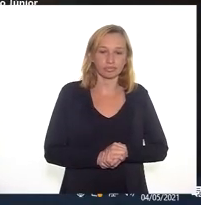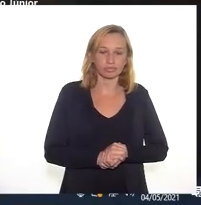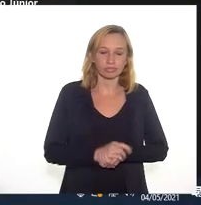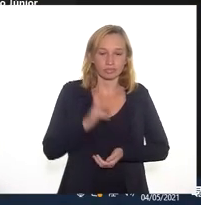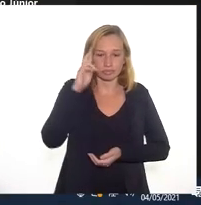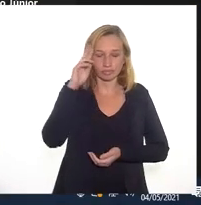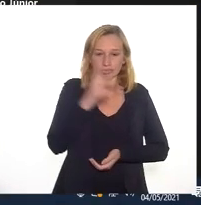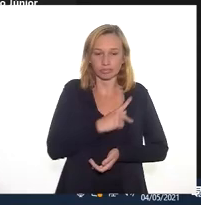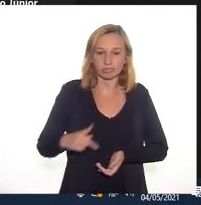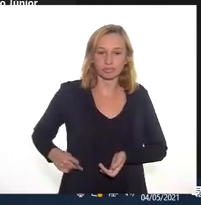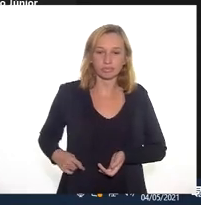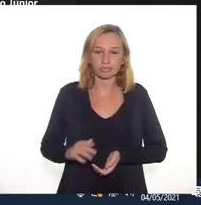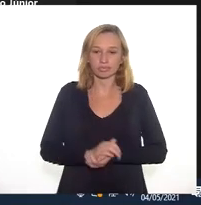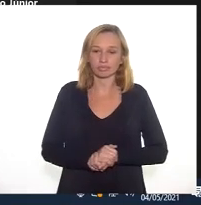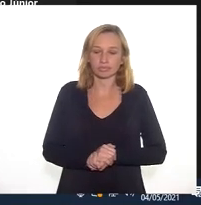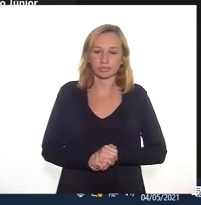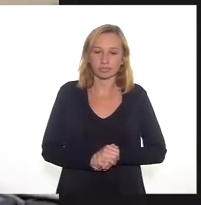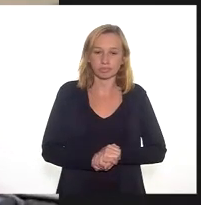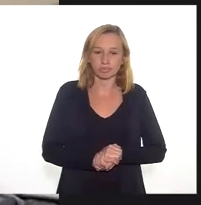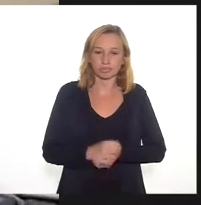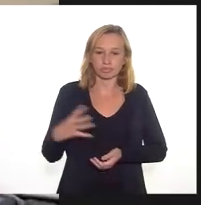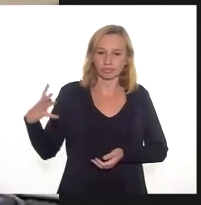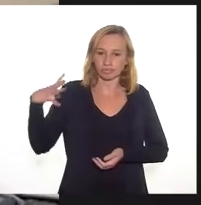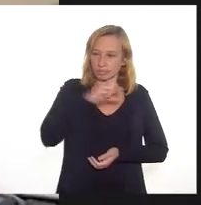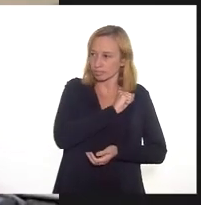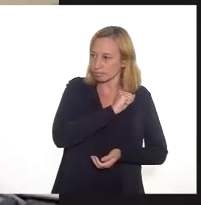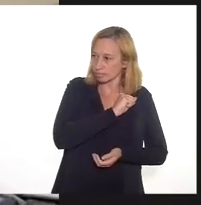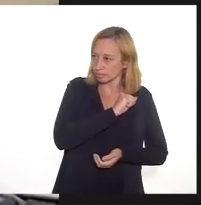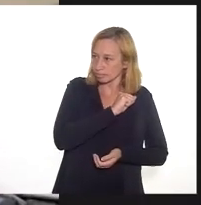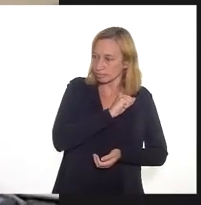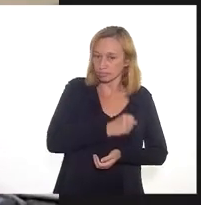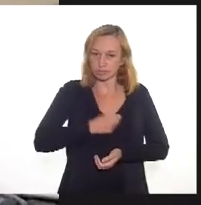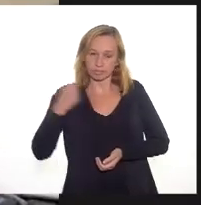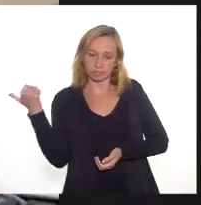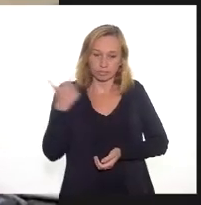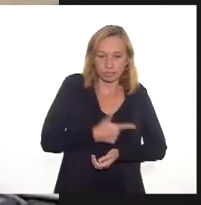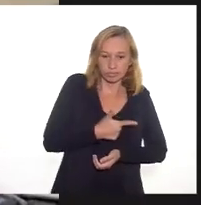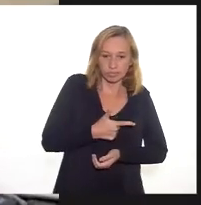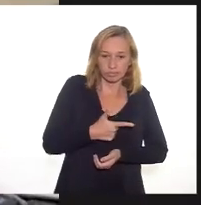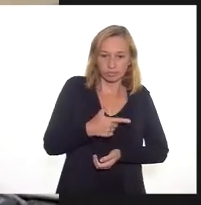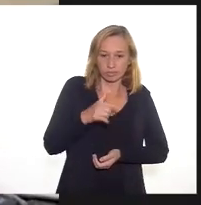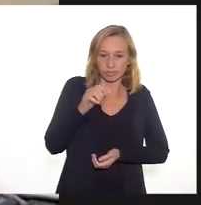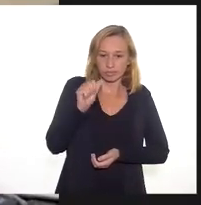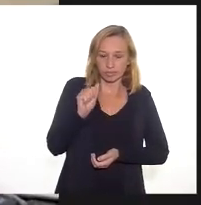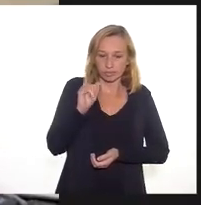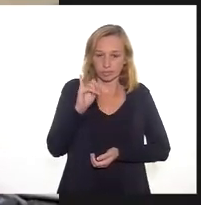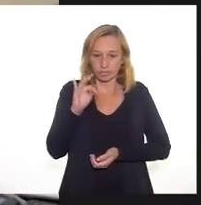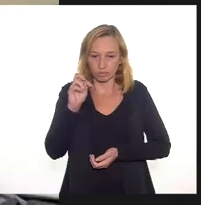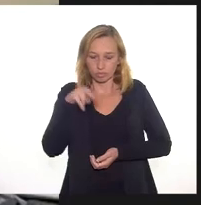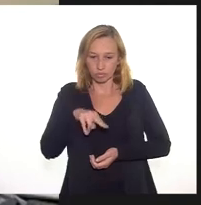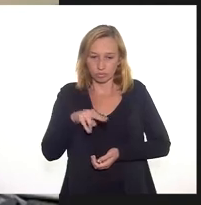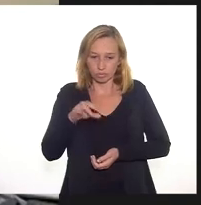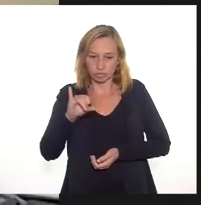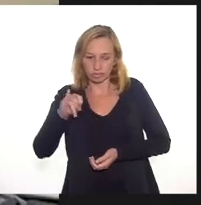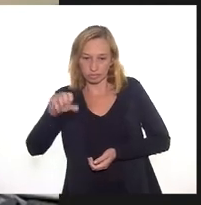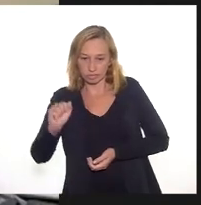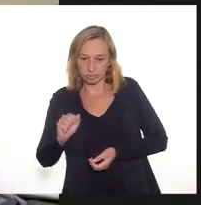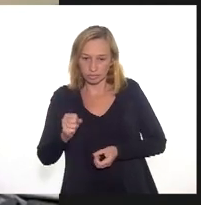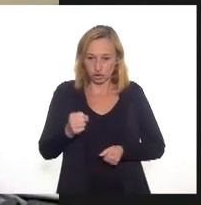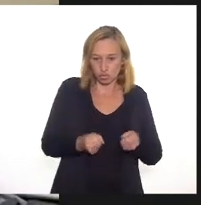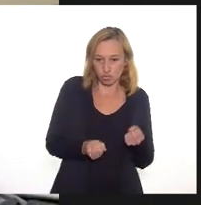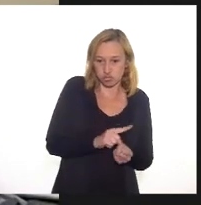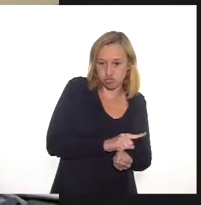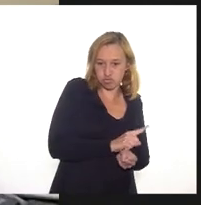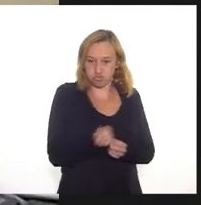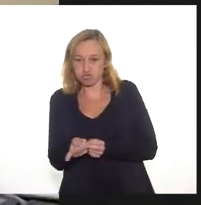Senhor presidente, o senhor está mais rápido do que Ayrton Senna. Por favor, gostaria aí de consignar o